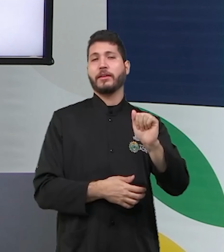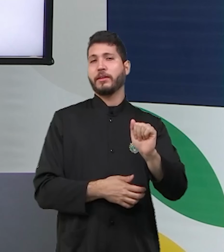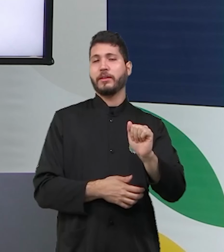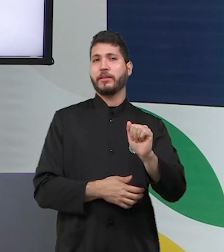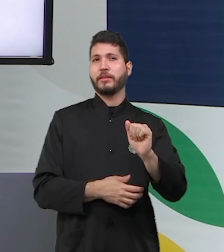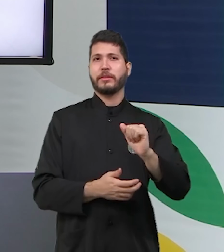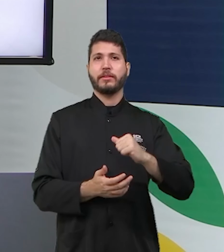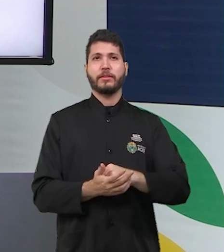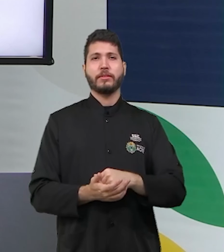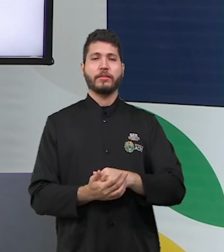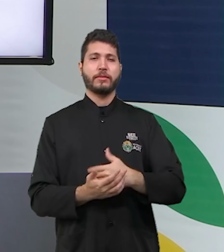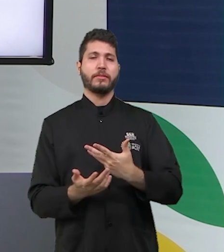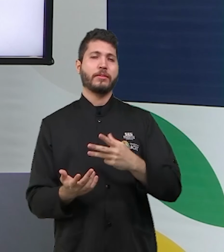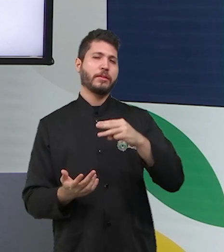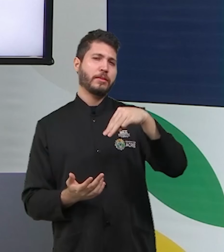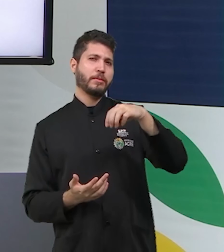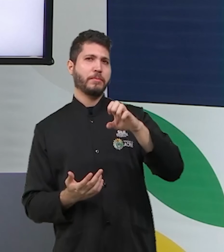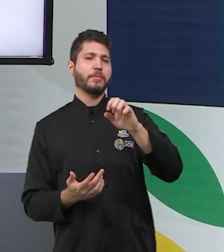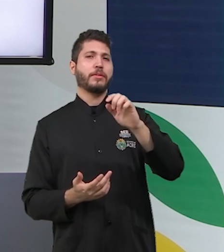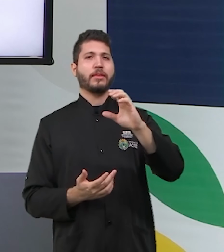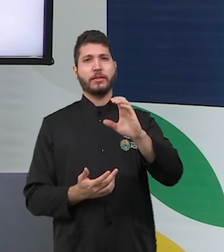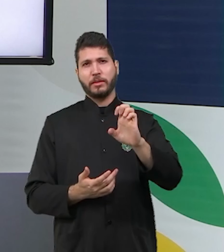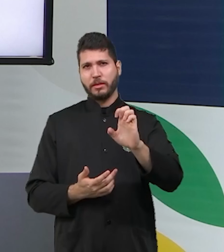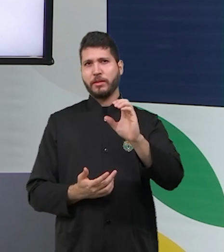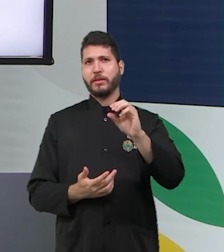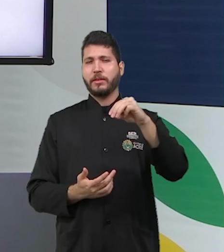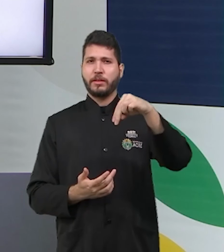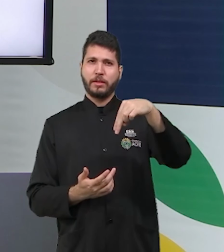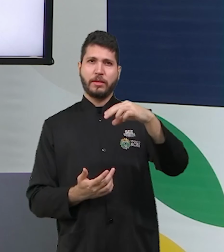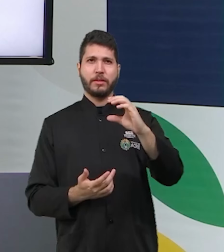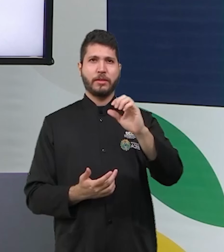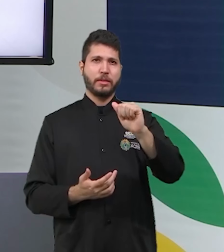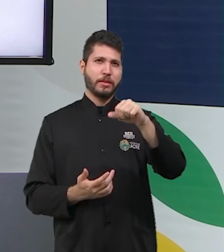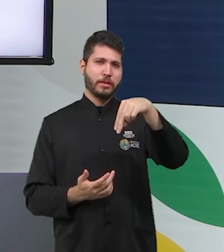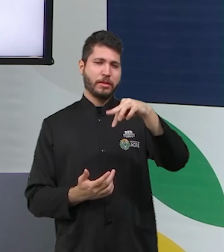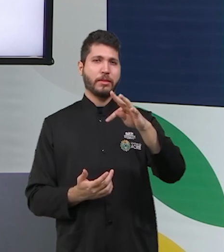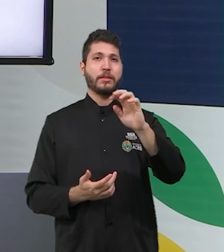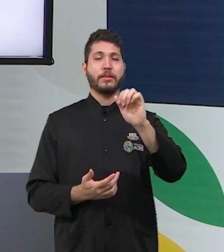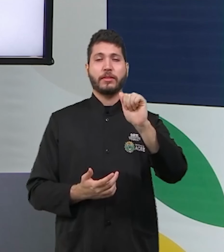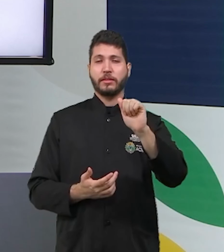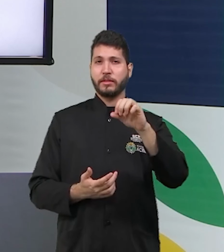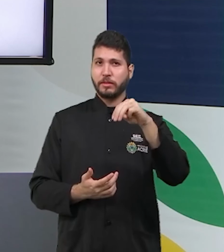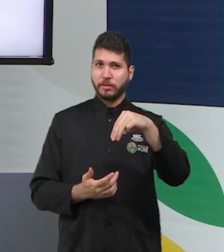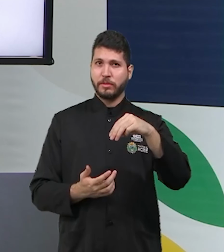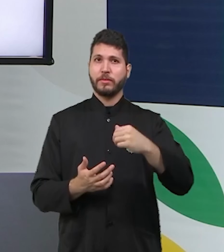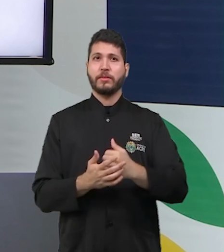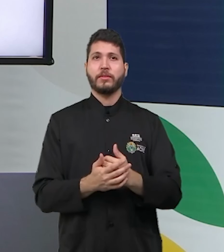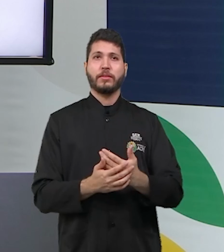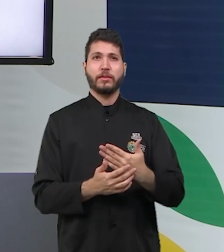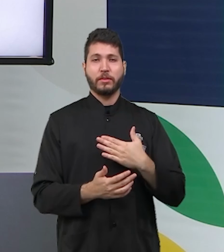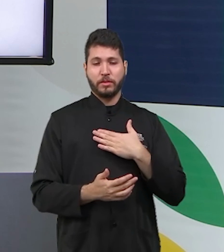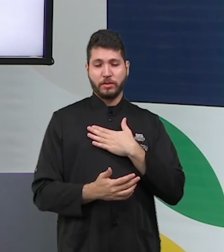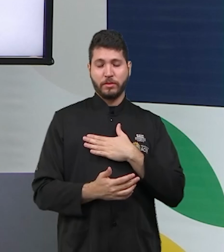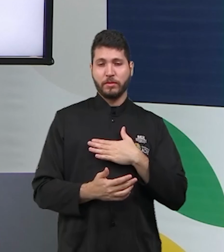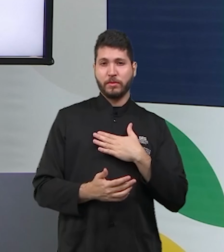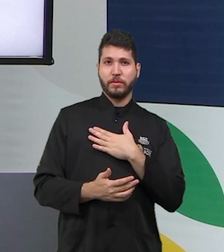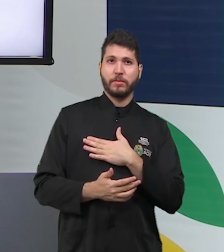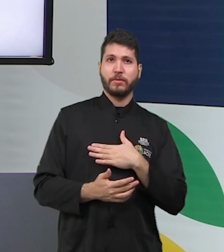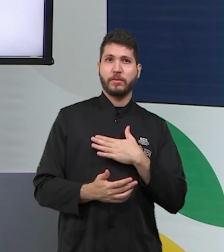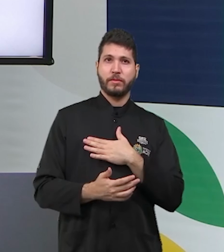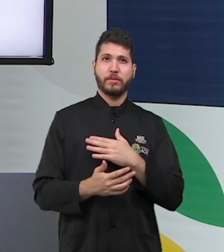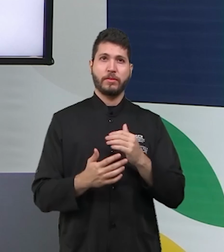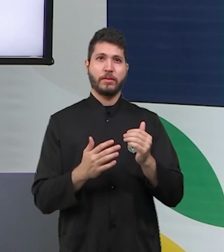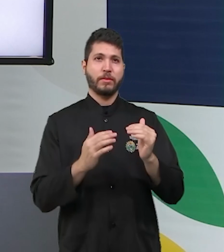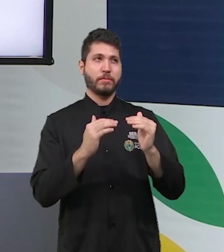marciales. É aquele verbo que a gente sempre coloca para subir o nível. Eu gosto de algo, mas me encanta é um nível